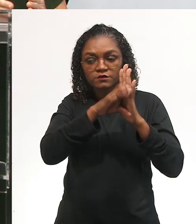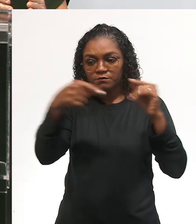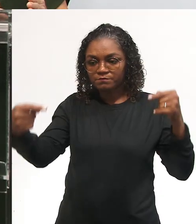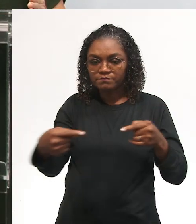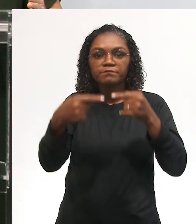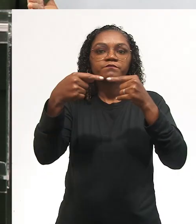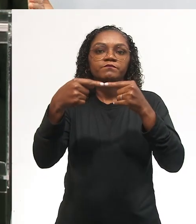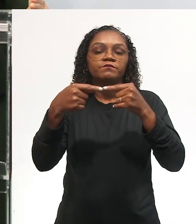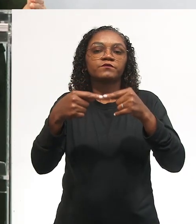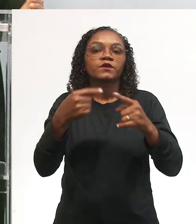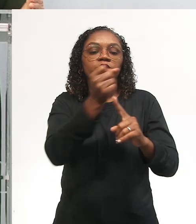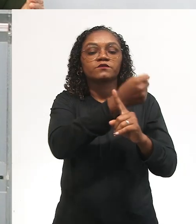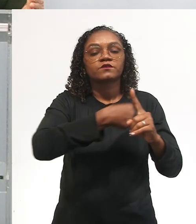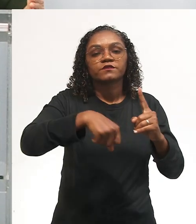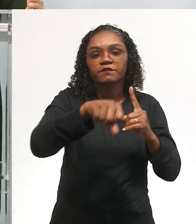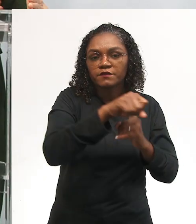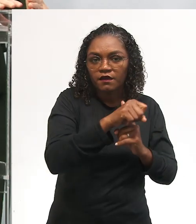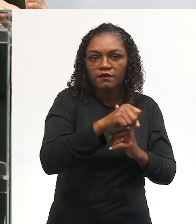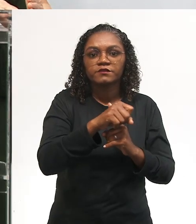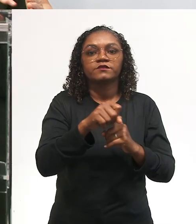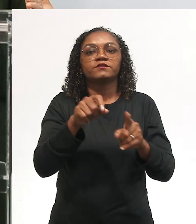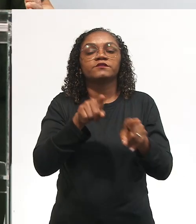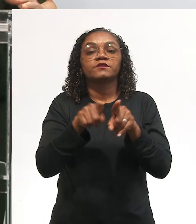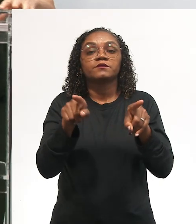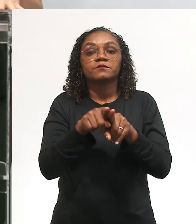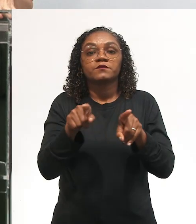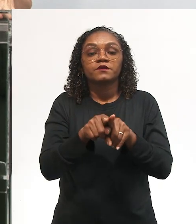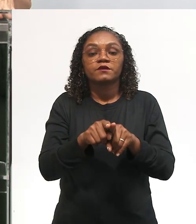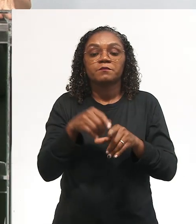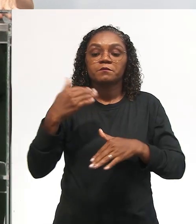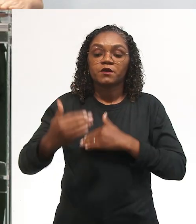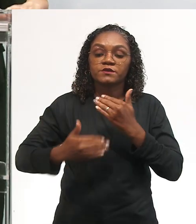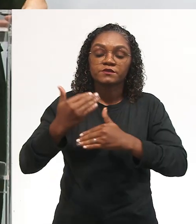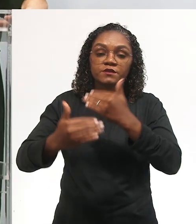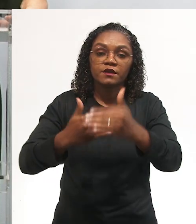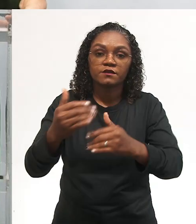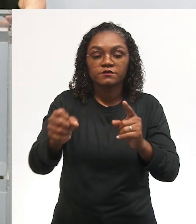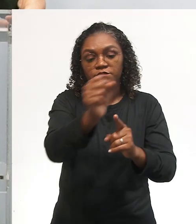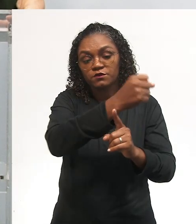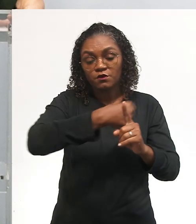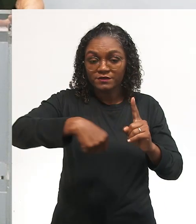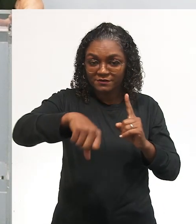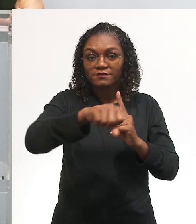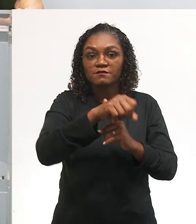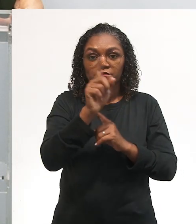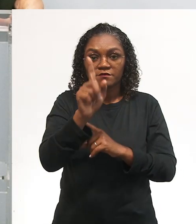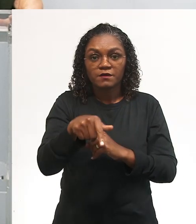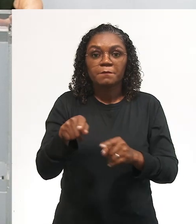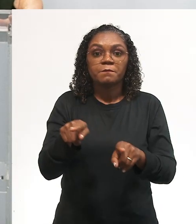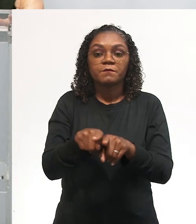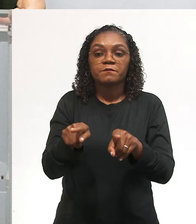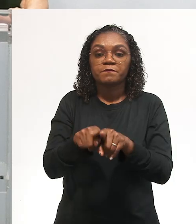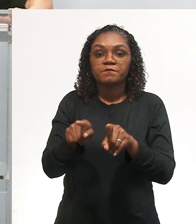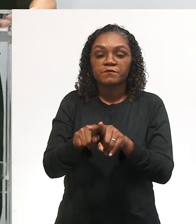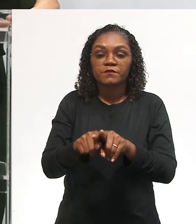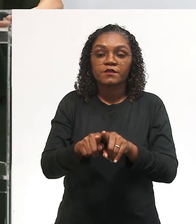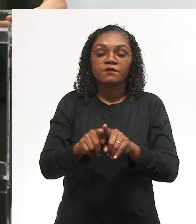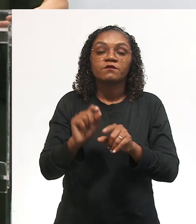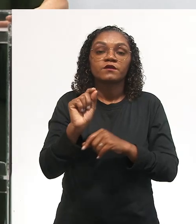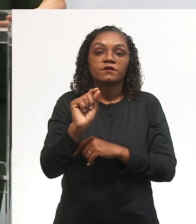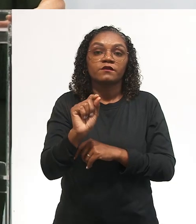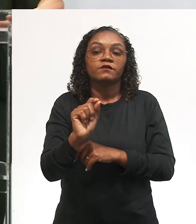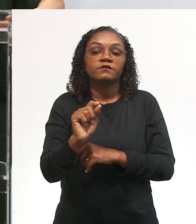a condução de uma sociedade. É uma forma de conduzir um processo social. Então, uma